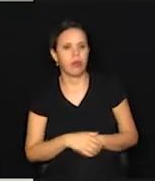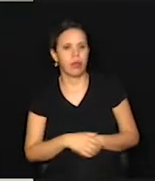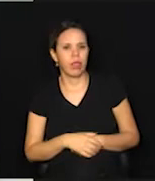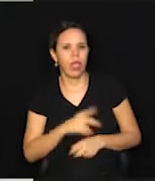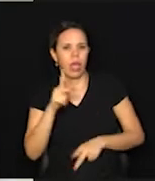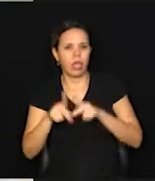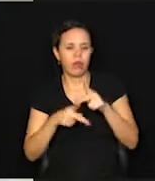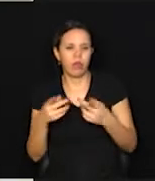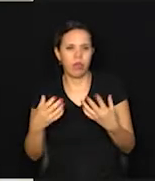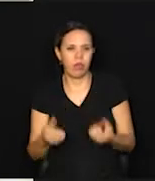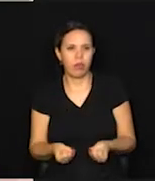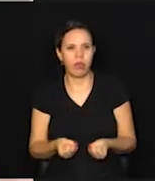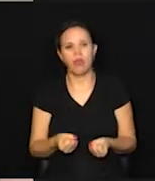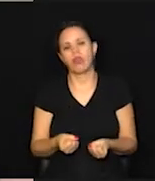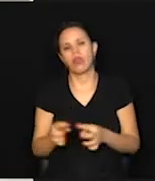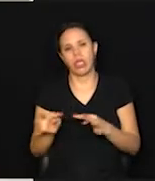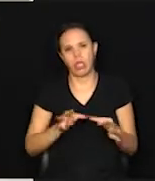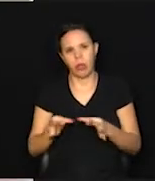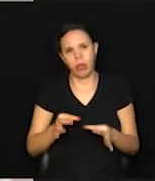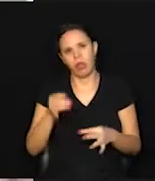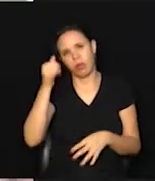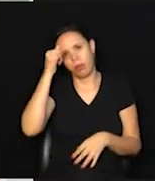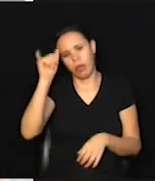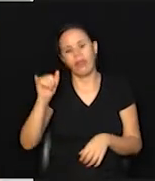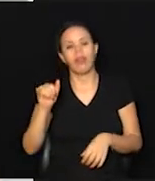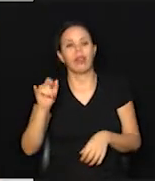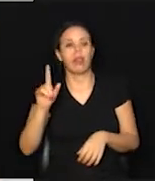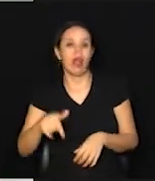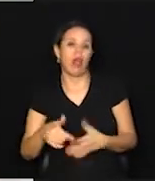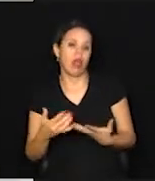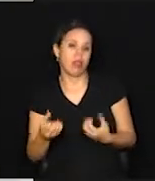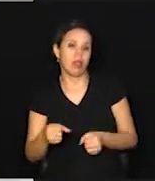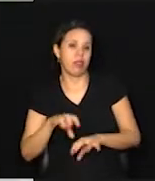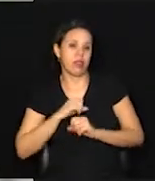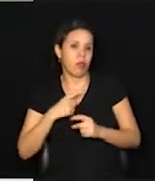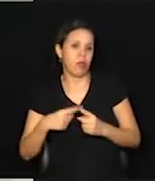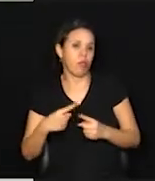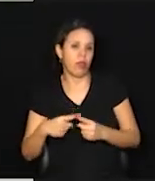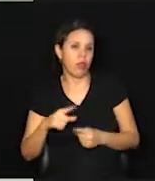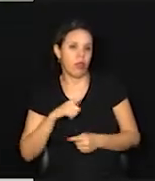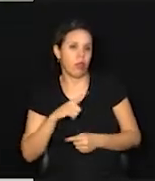tratamento precoce estavam mais sujeitos a adoecer pela Covid, porque